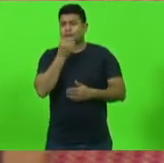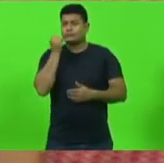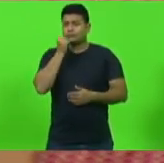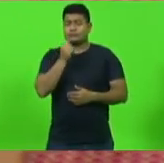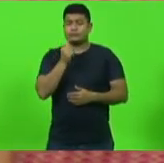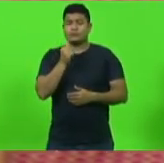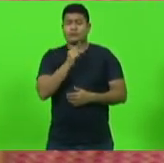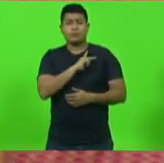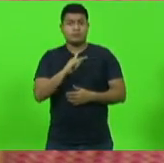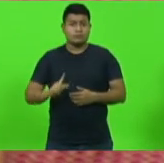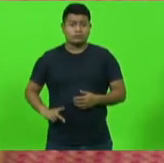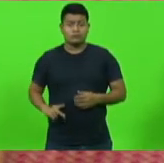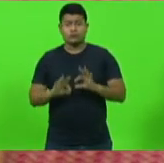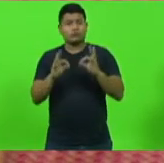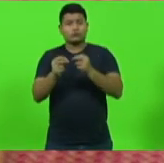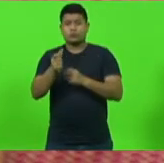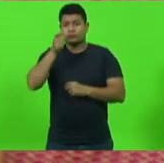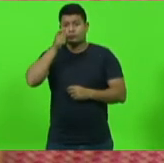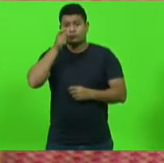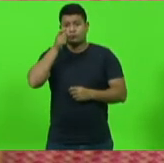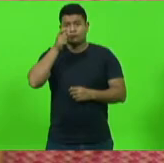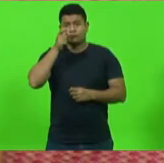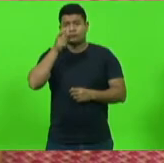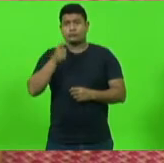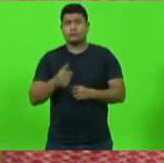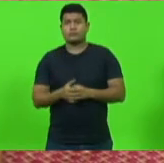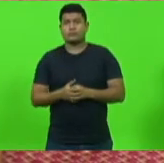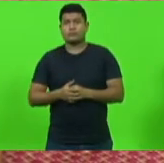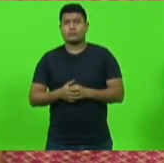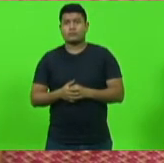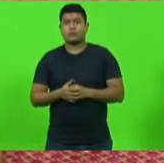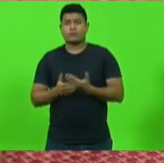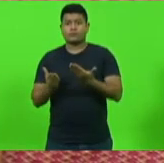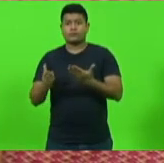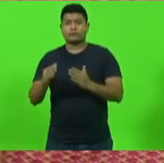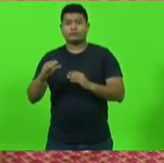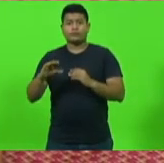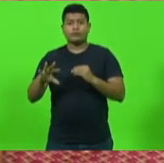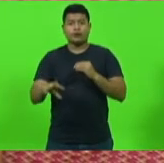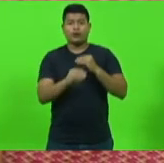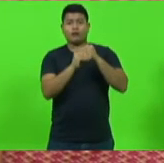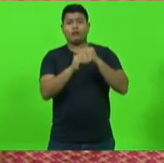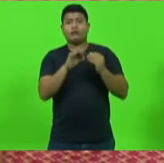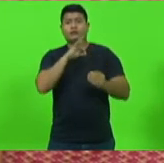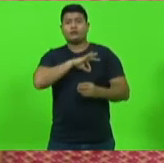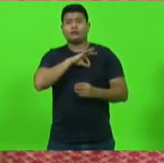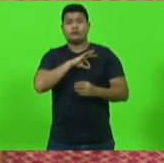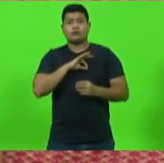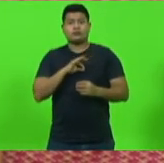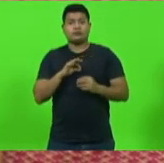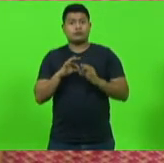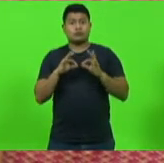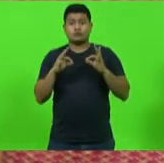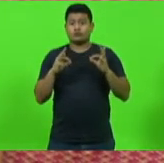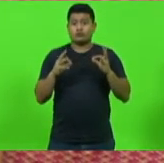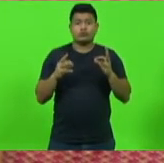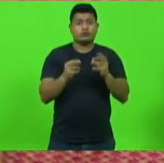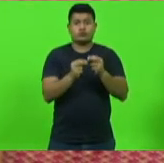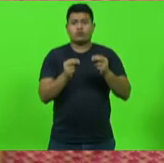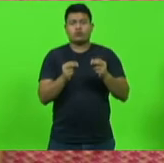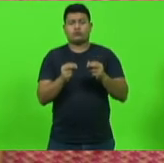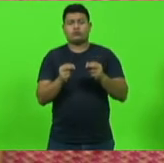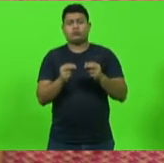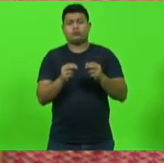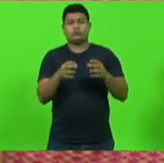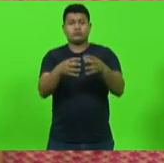nos acompanham. Essa reposição interessa a todos os segmentos da segurança